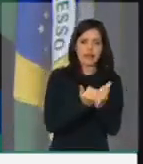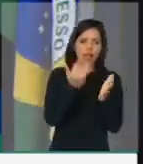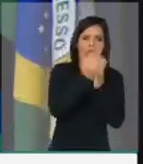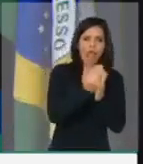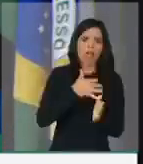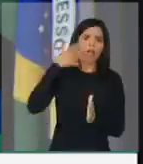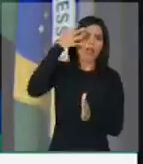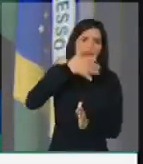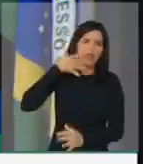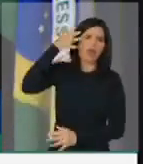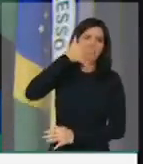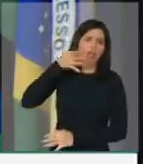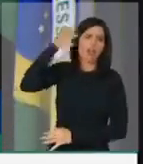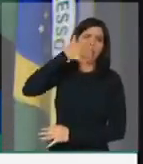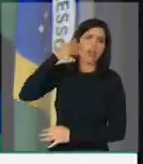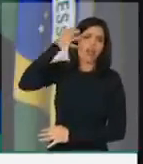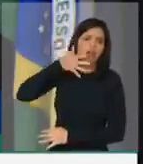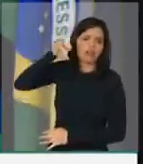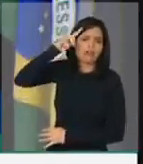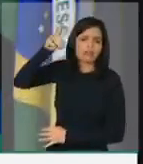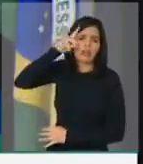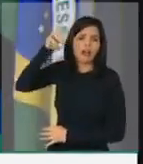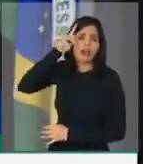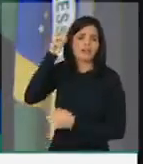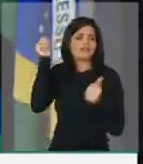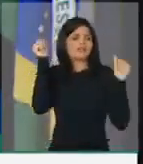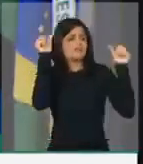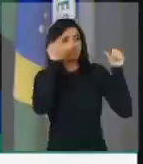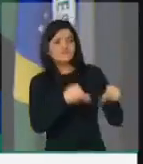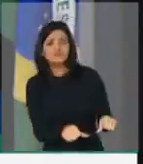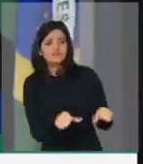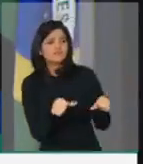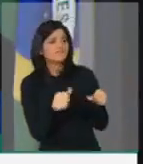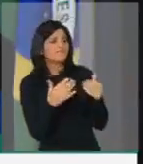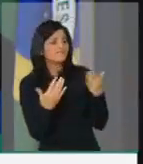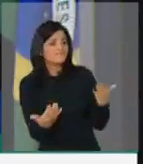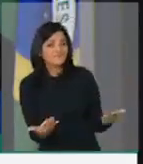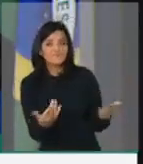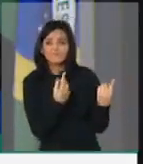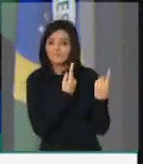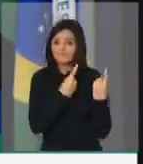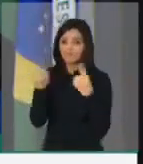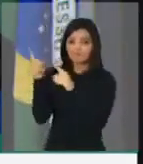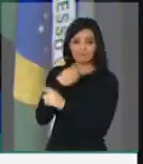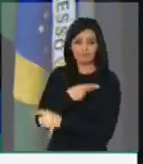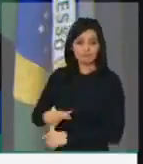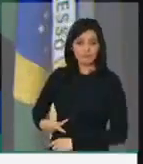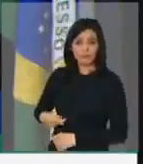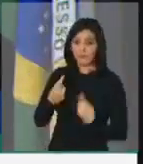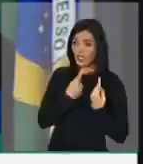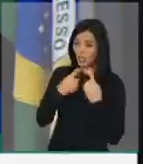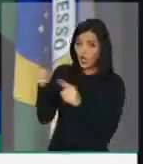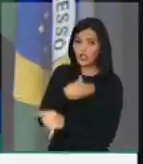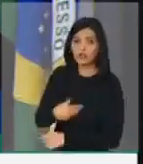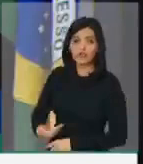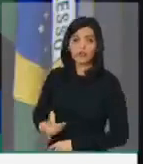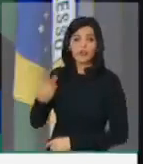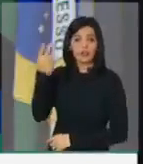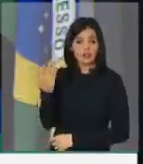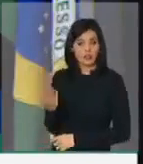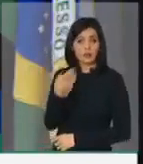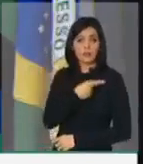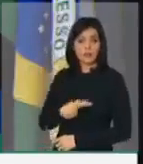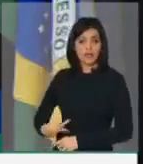narrativas atrás de narrativas todos os dias todos os dias quando o presidente contra o governo e o presidente